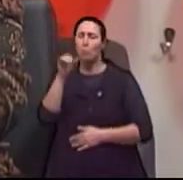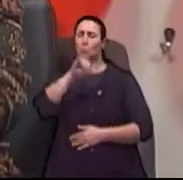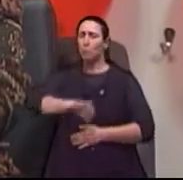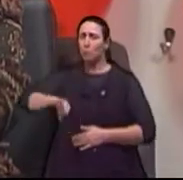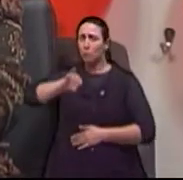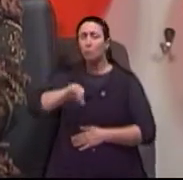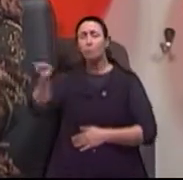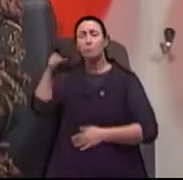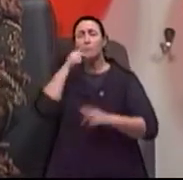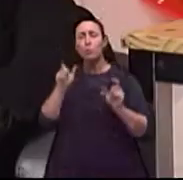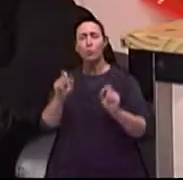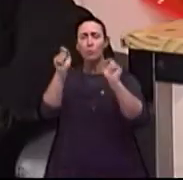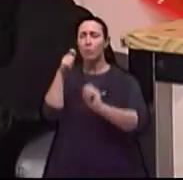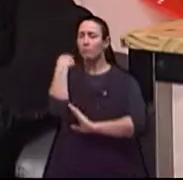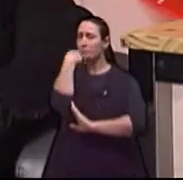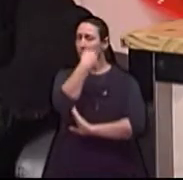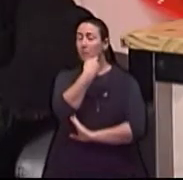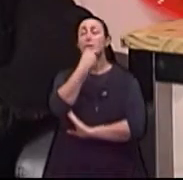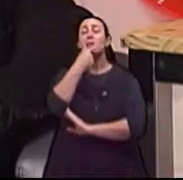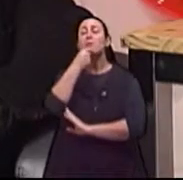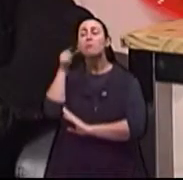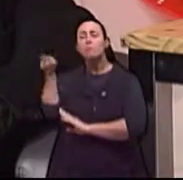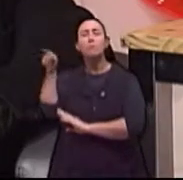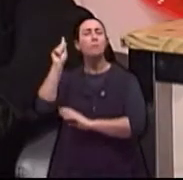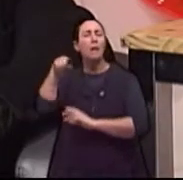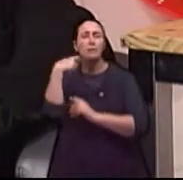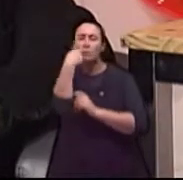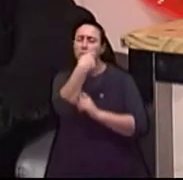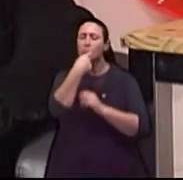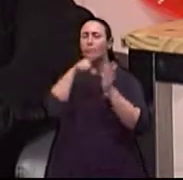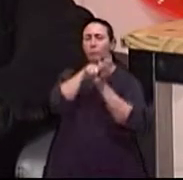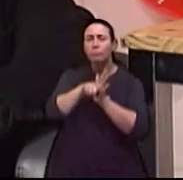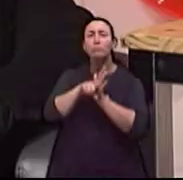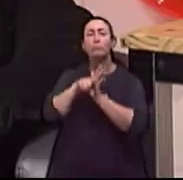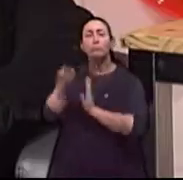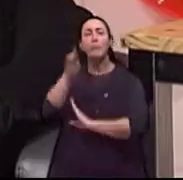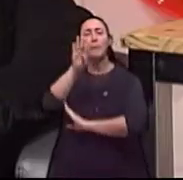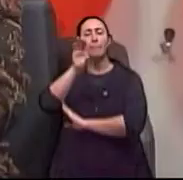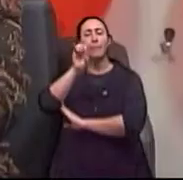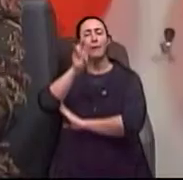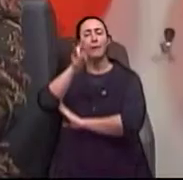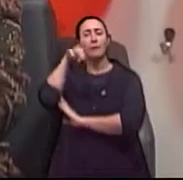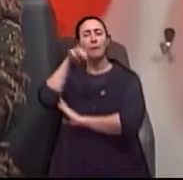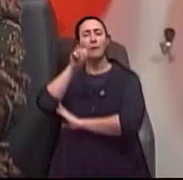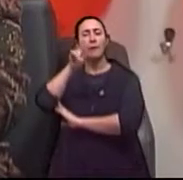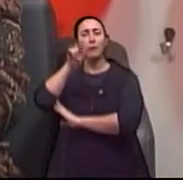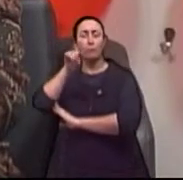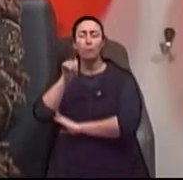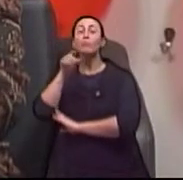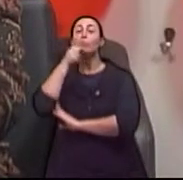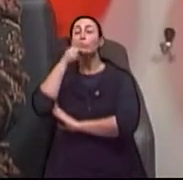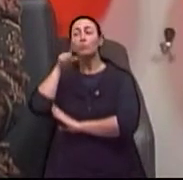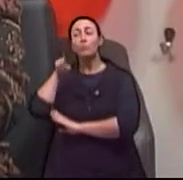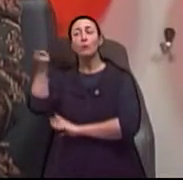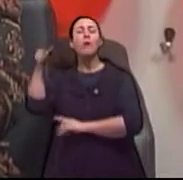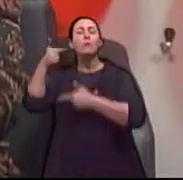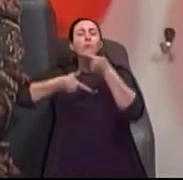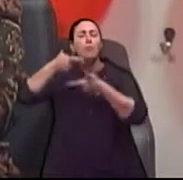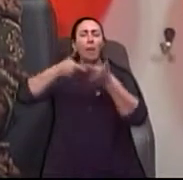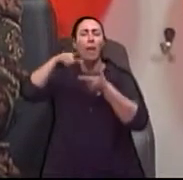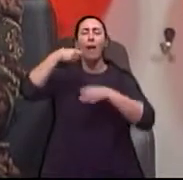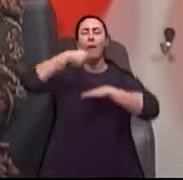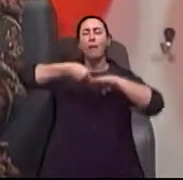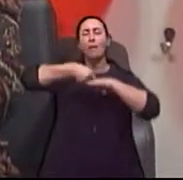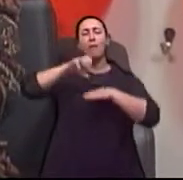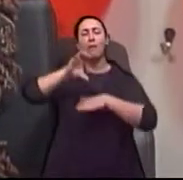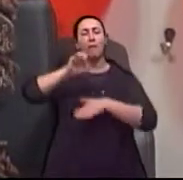eu cirurgião esta Bernardo godolfim coordenador da campanha Maio vermelho no combate ao câncer de